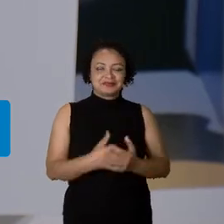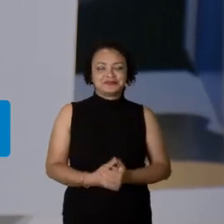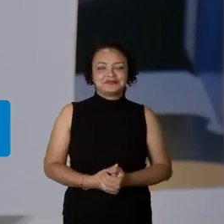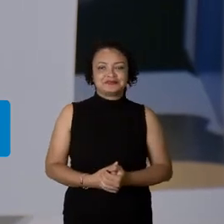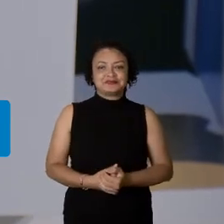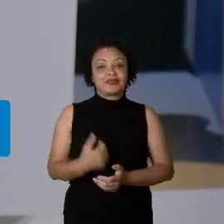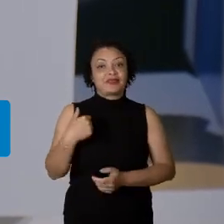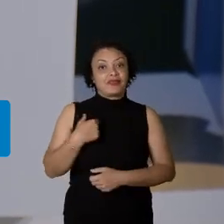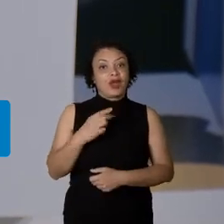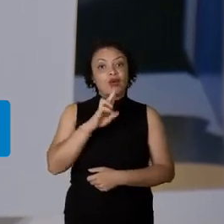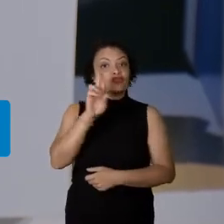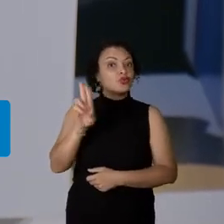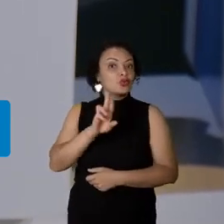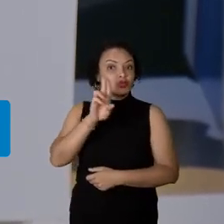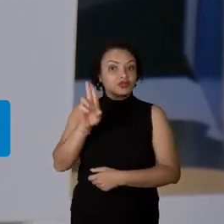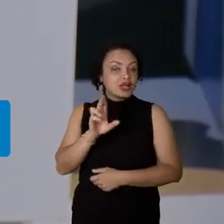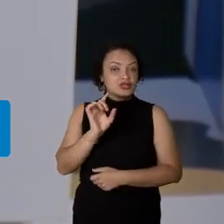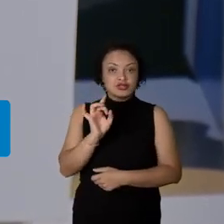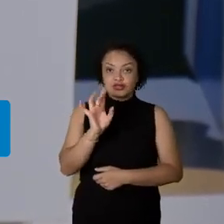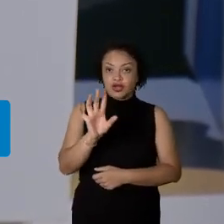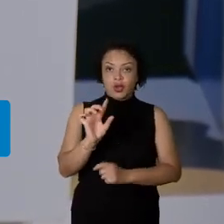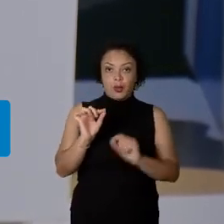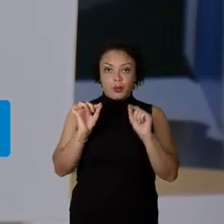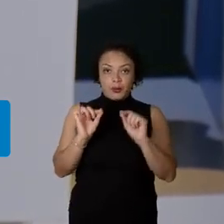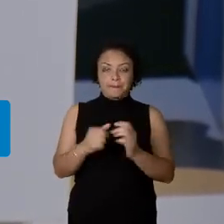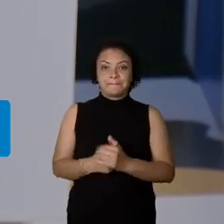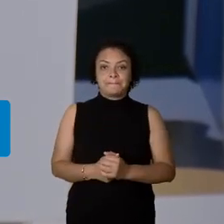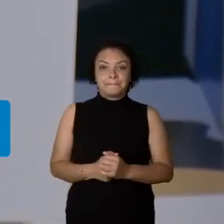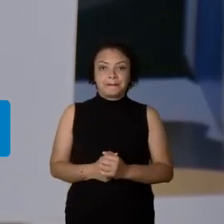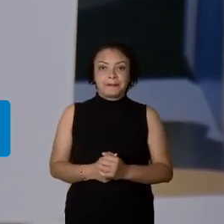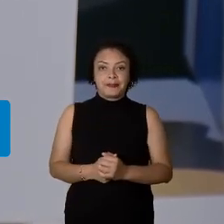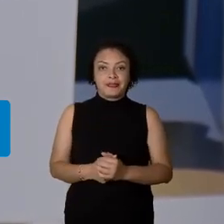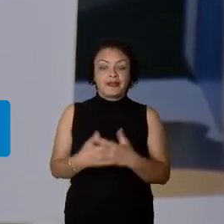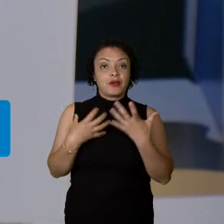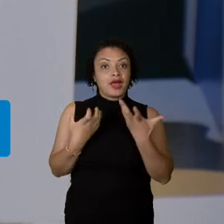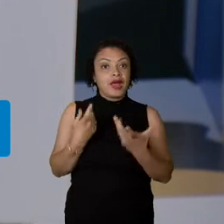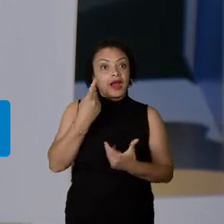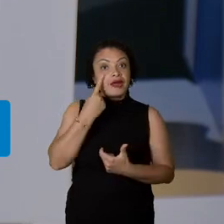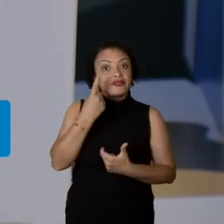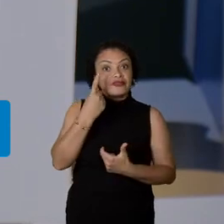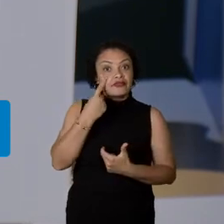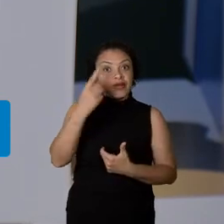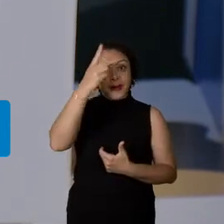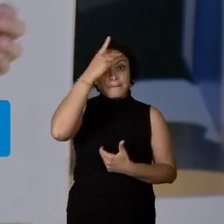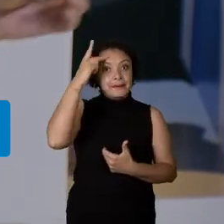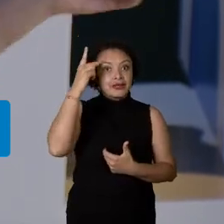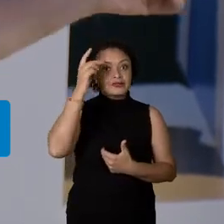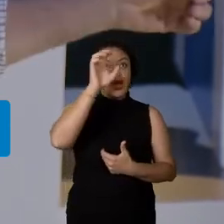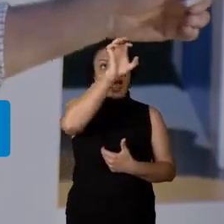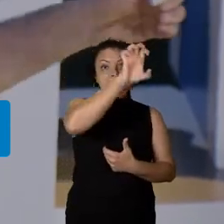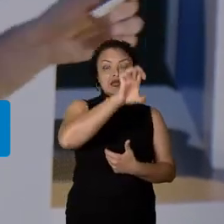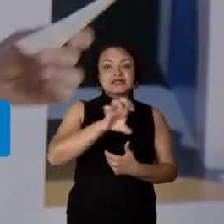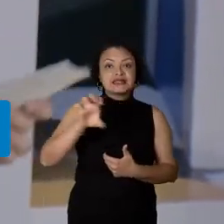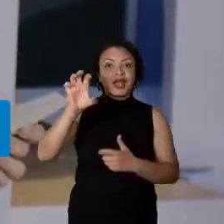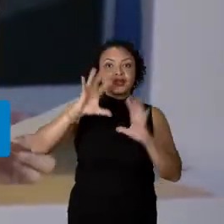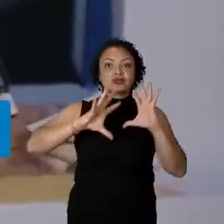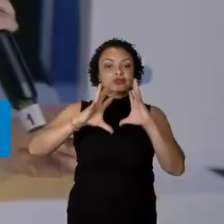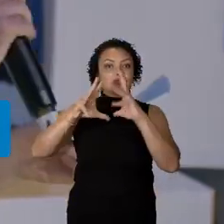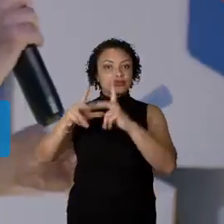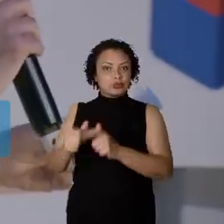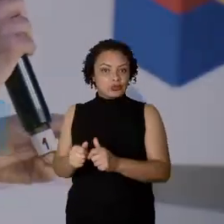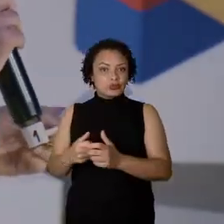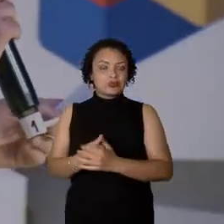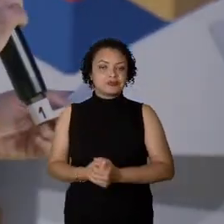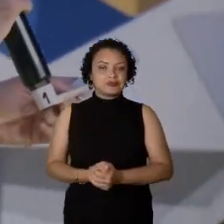vou usar para chamar que eu queria ver as pessoas de todos os estados que estão aqui. Eu sei que a colega Ana já